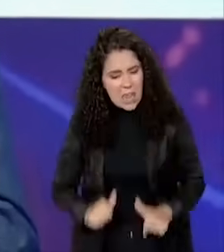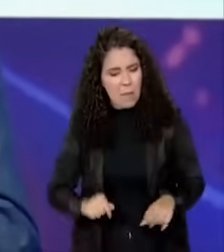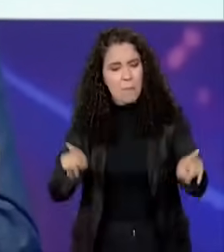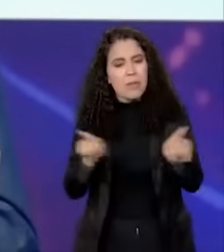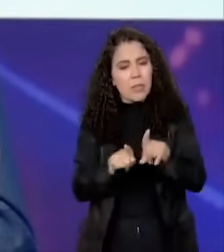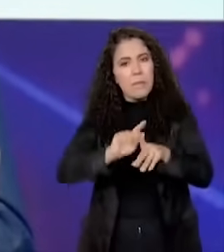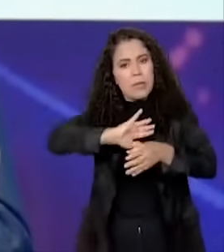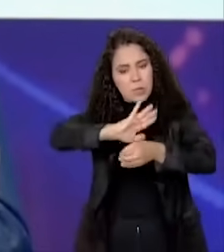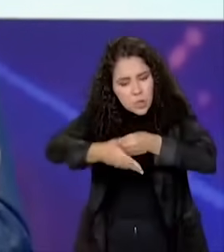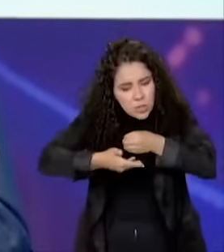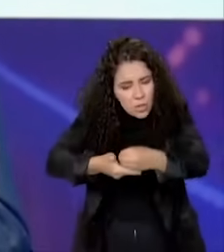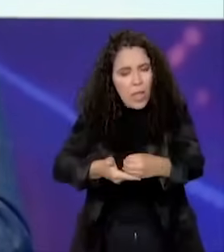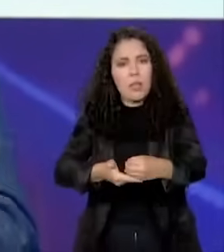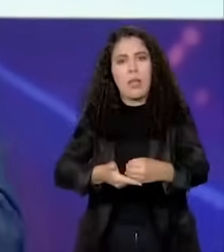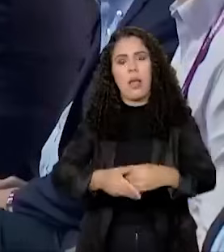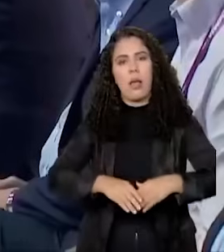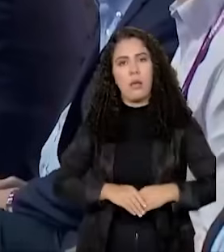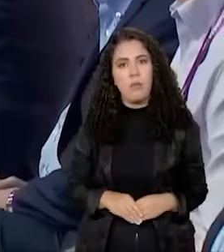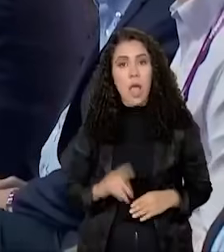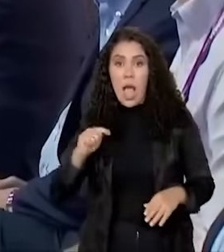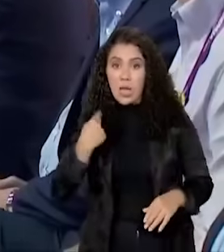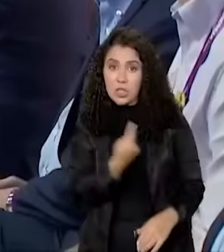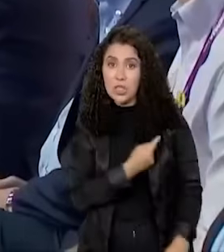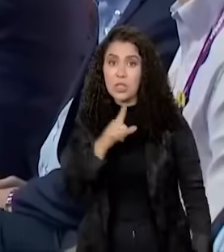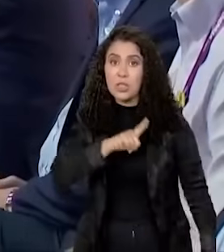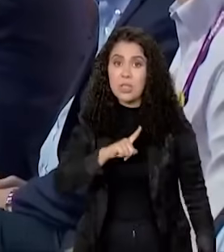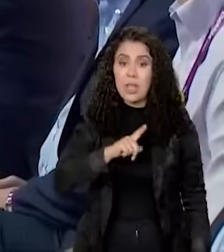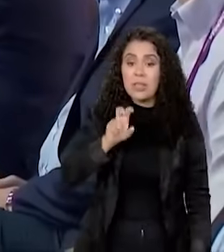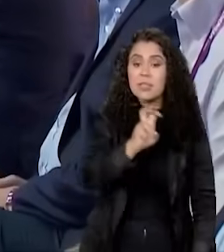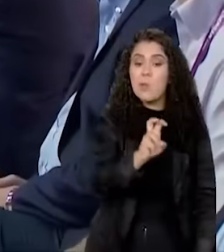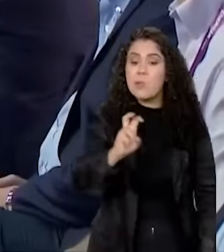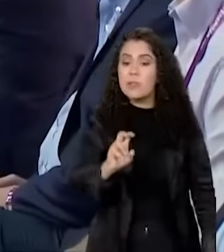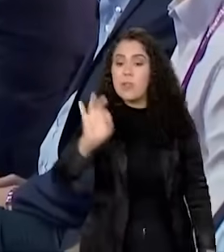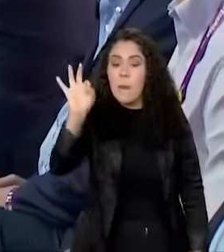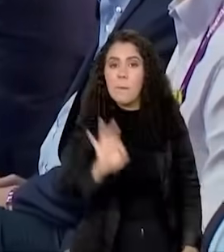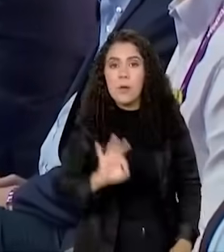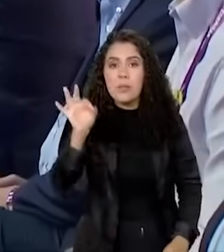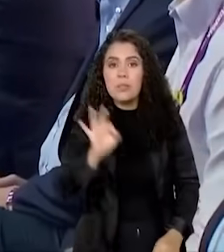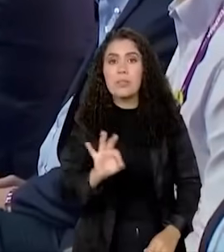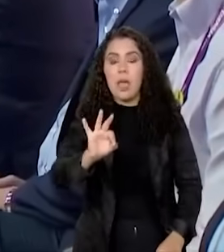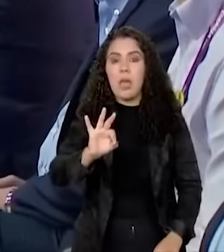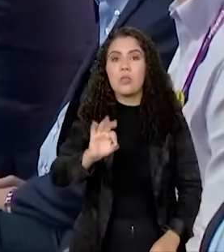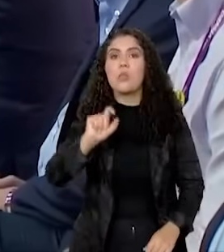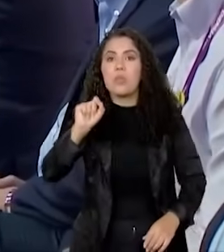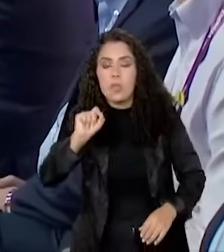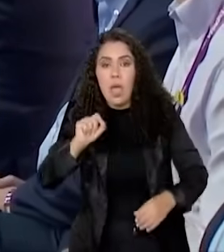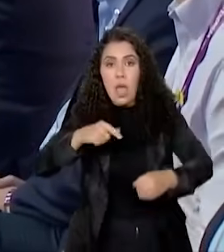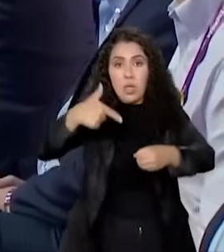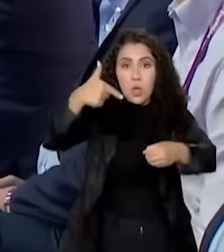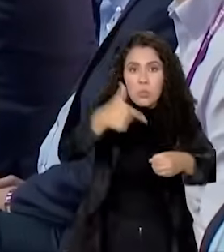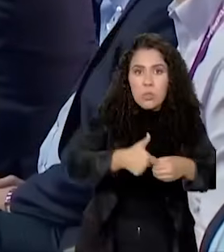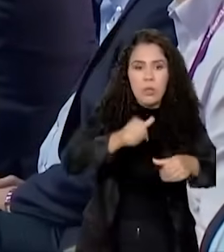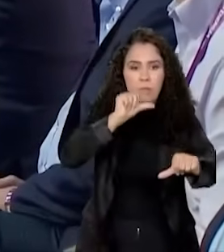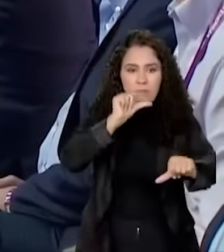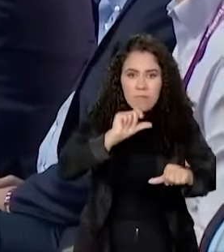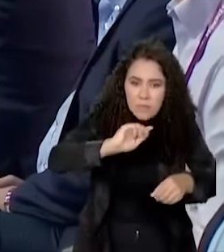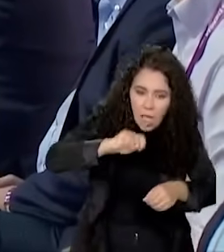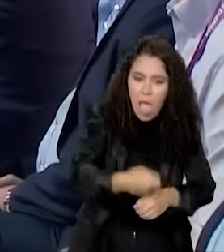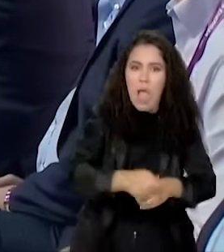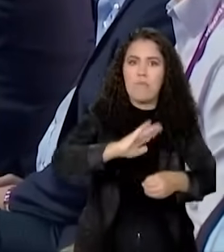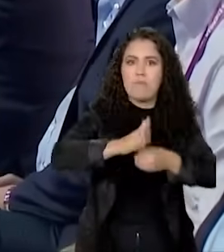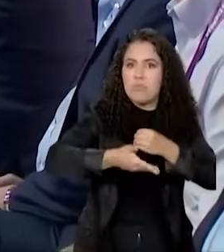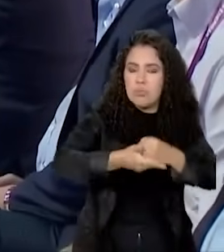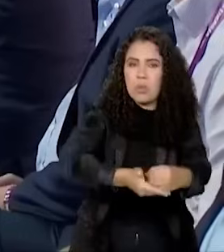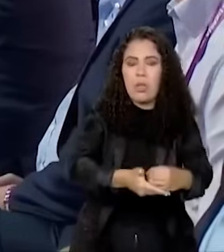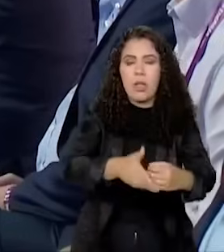renovável. Nós temos 55% da nossa energia de combustível renovável.